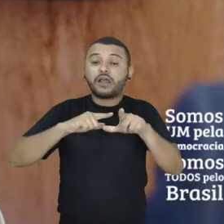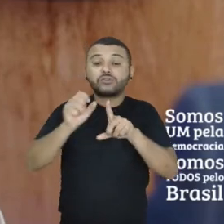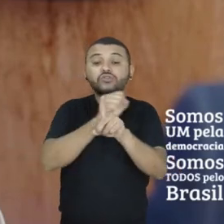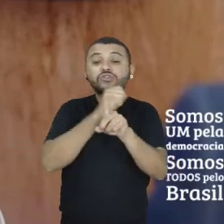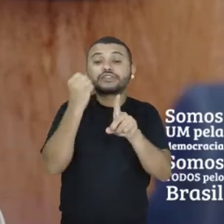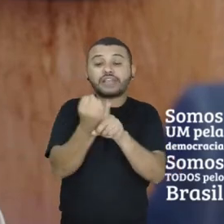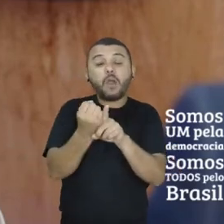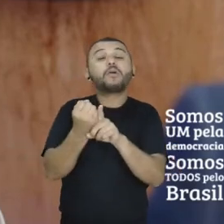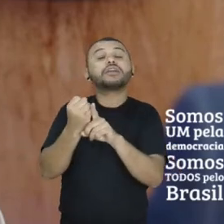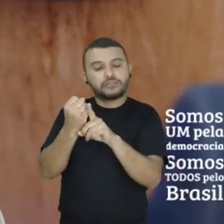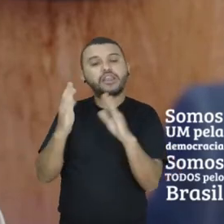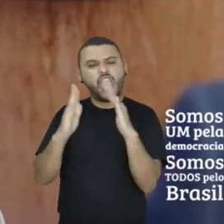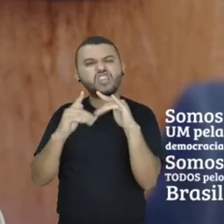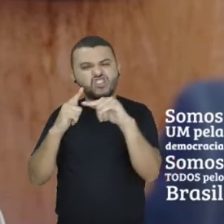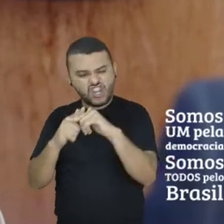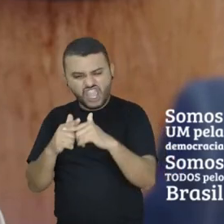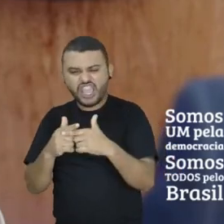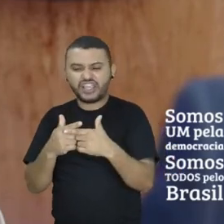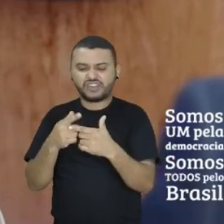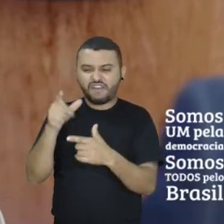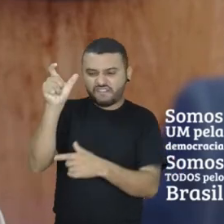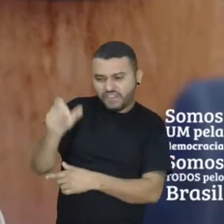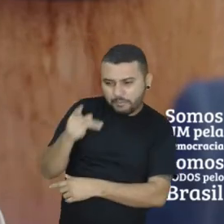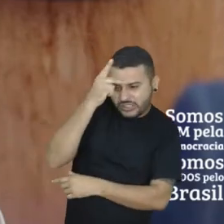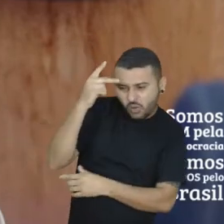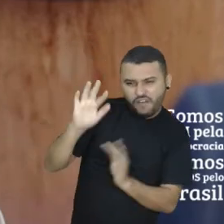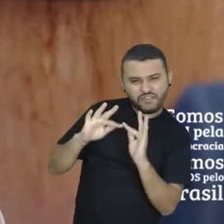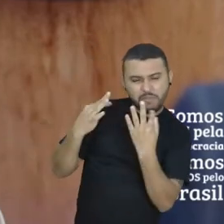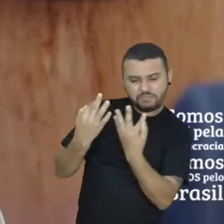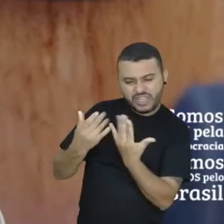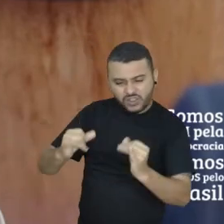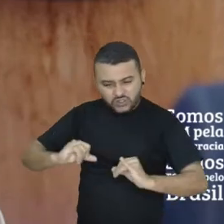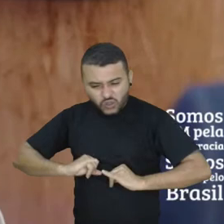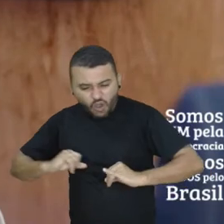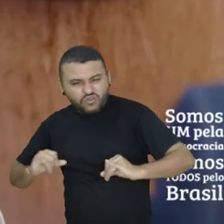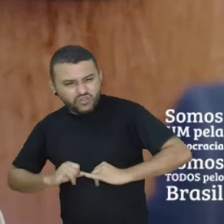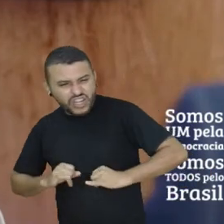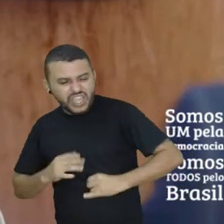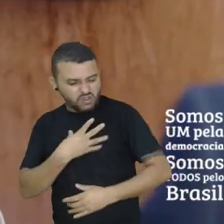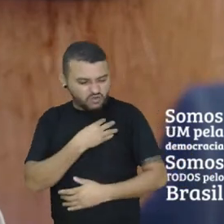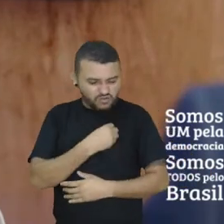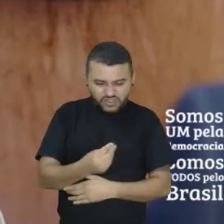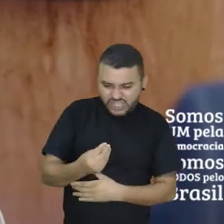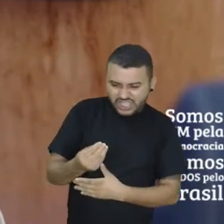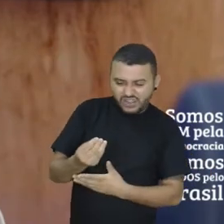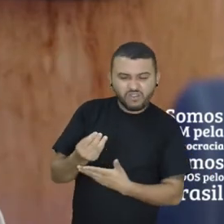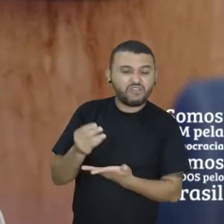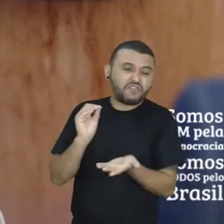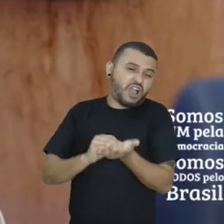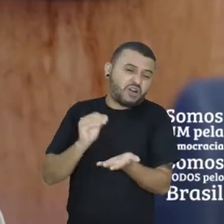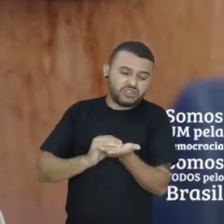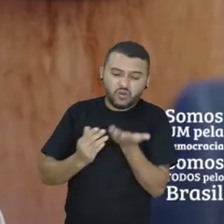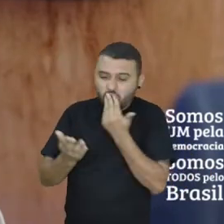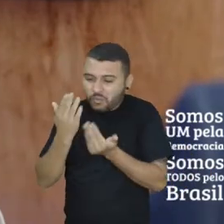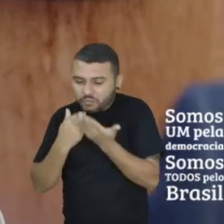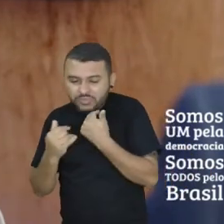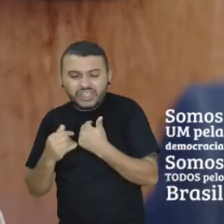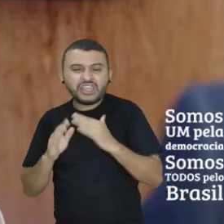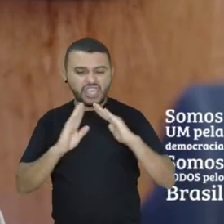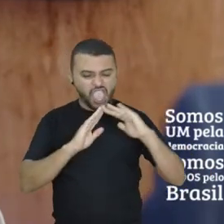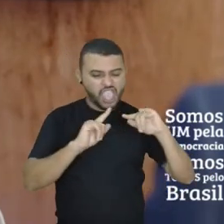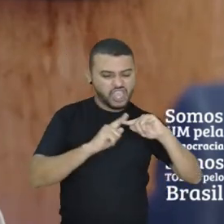eles fazem. Quem está sofrendo, família, filho, alimento,